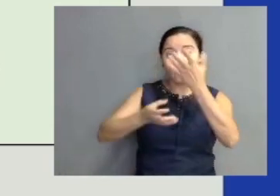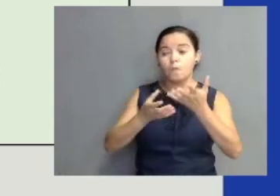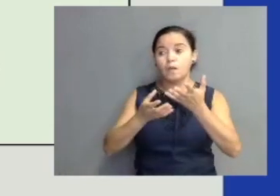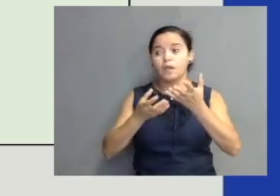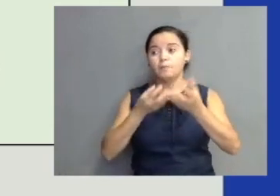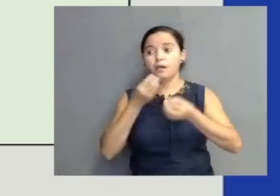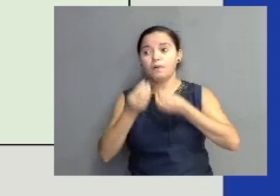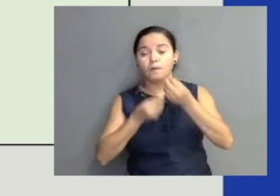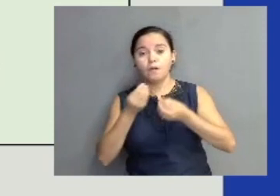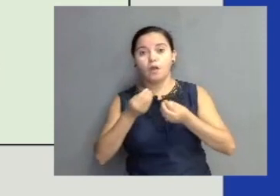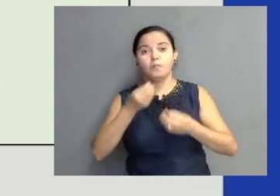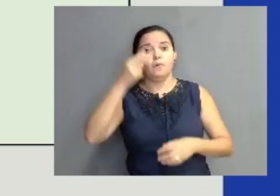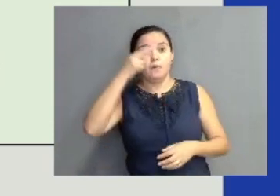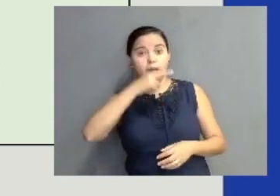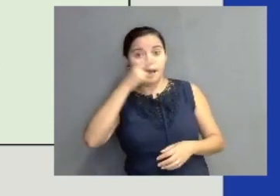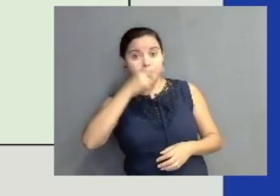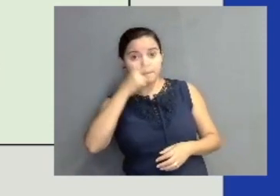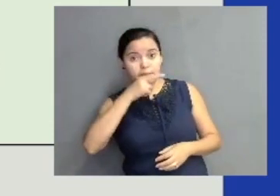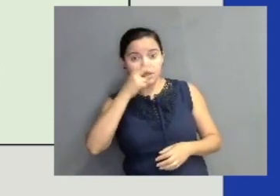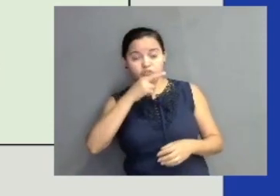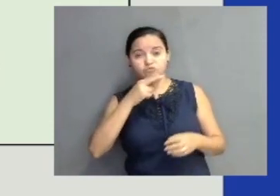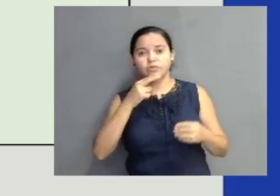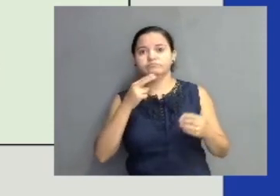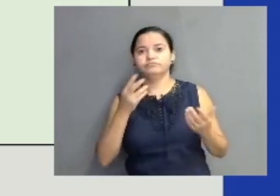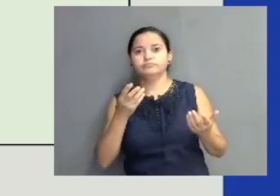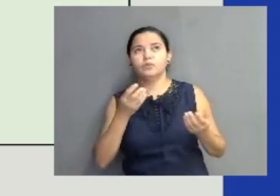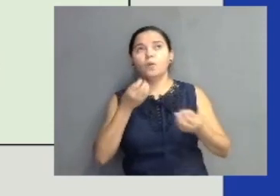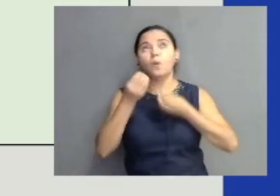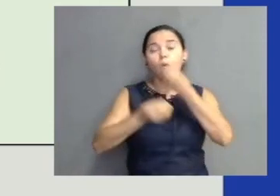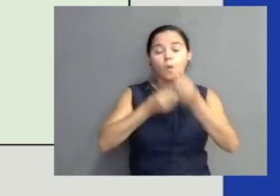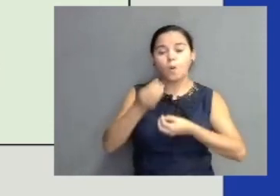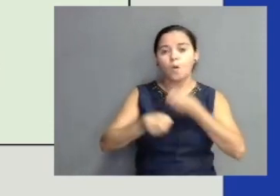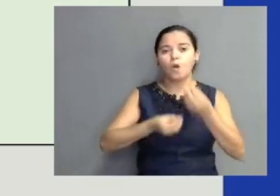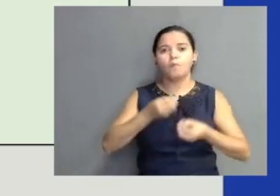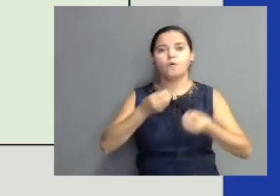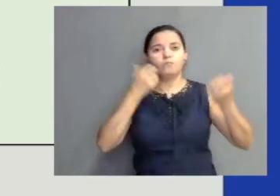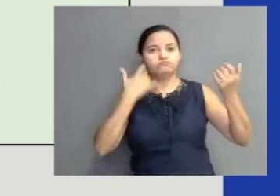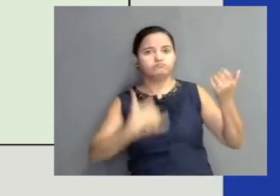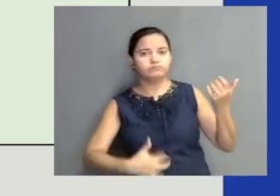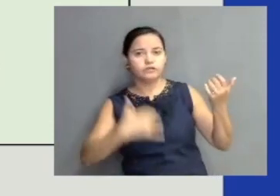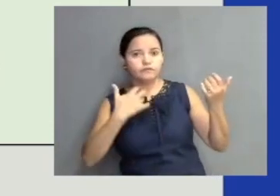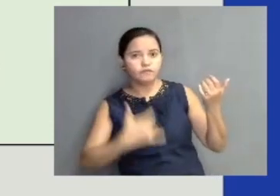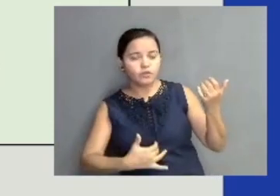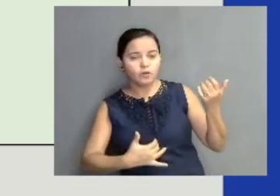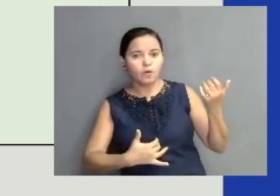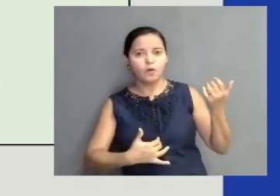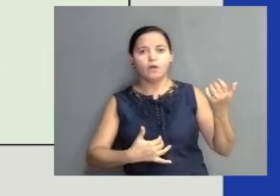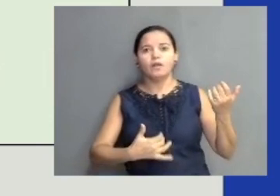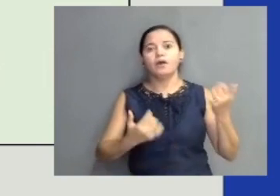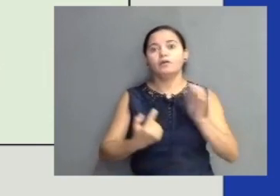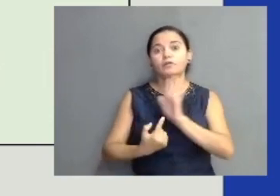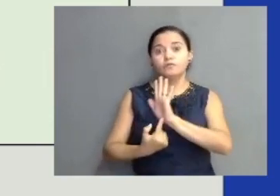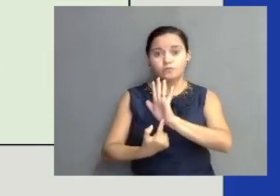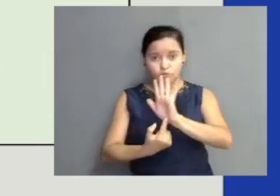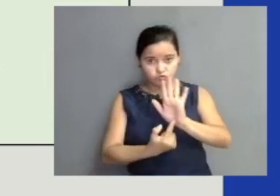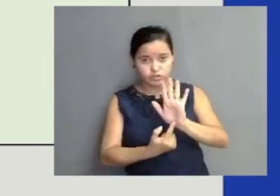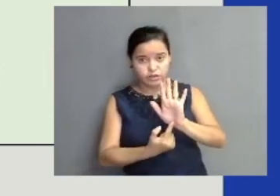os versos utilizados pelos cantadores de viola, por exemplo, né? E esse que eu trouxe para vocês do poeta Dedé